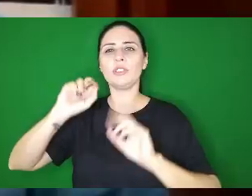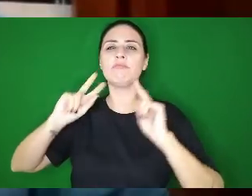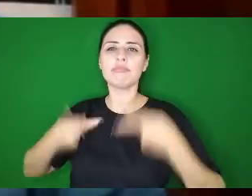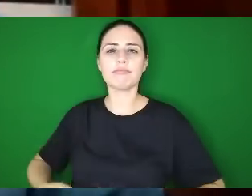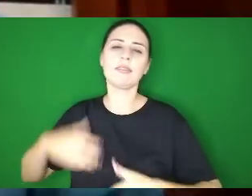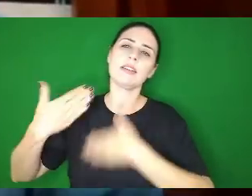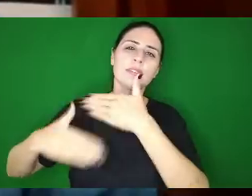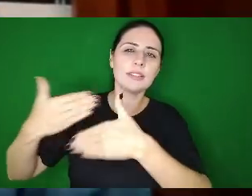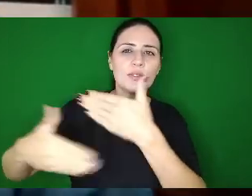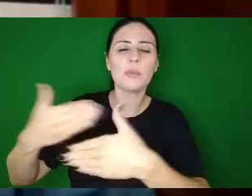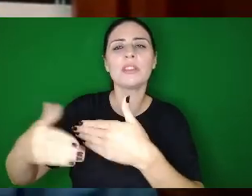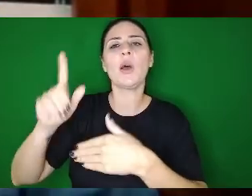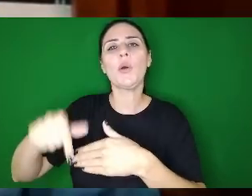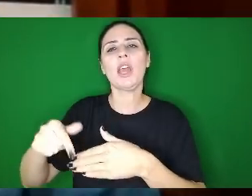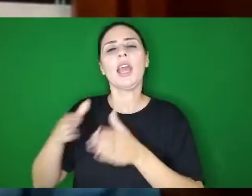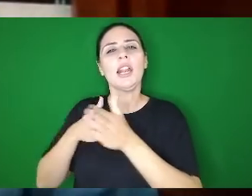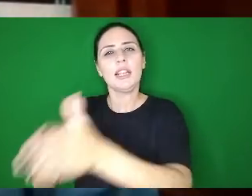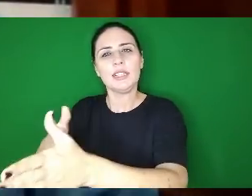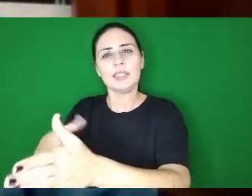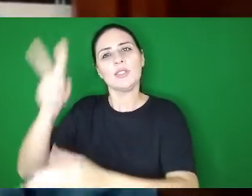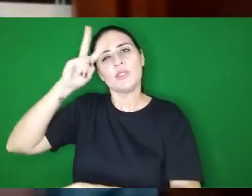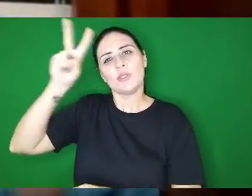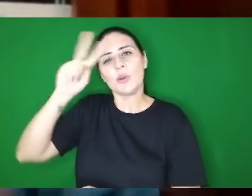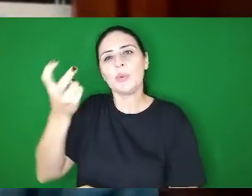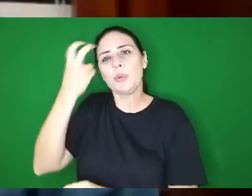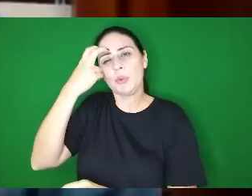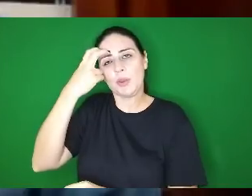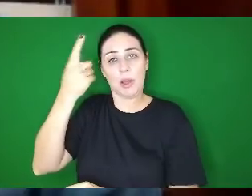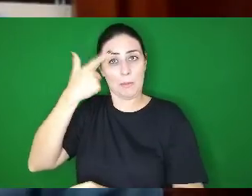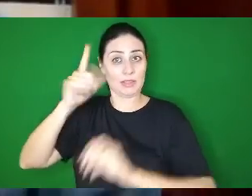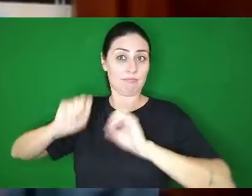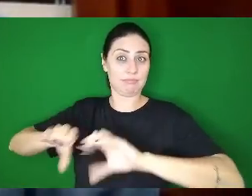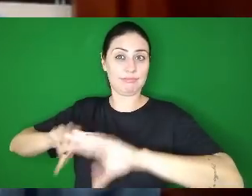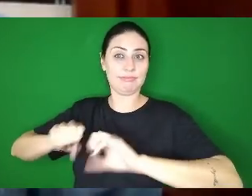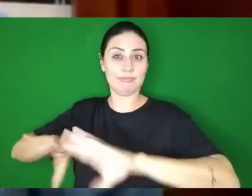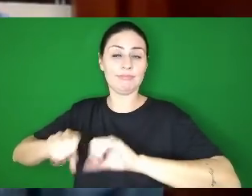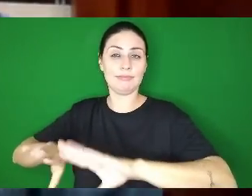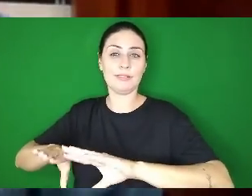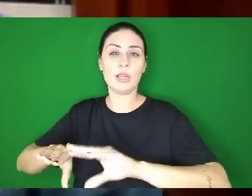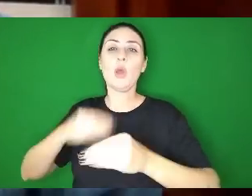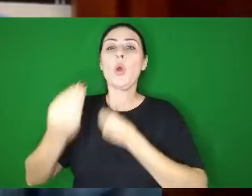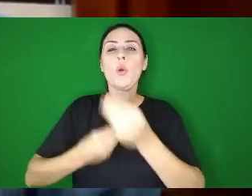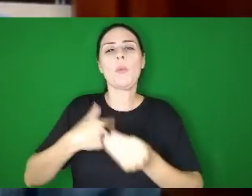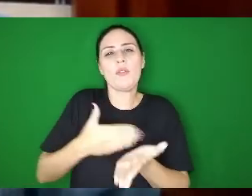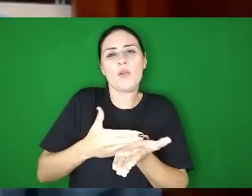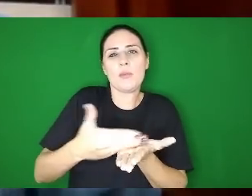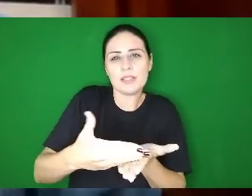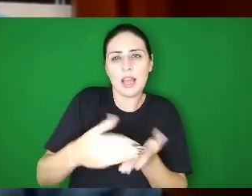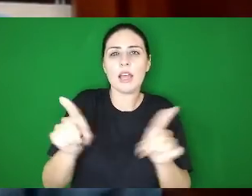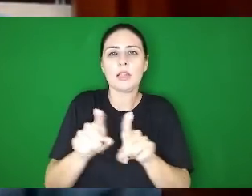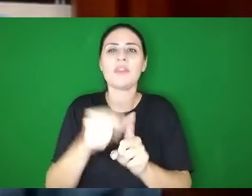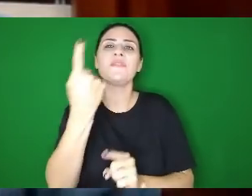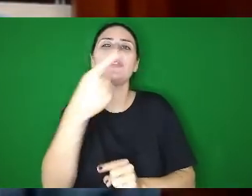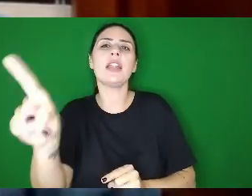teoria histórico-cultural, pensando no ensino, então aí sim, aí vem de onde é que eu vou partir e onde que eu vou chegar com